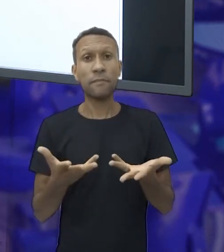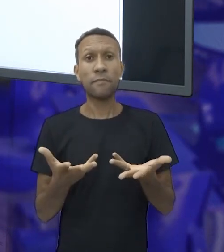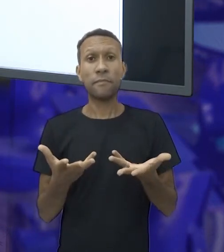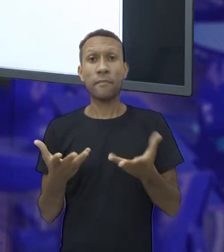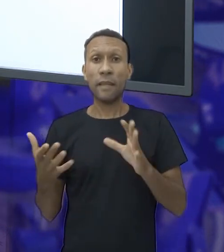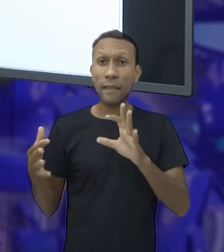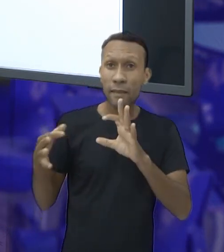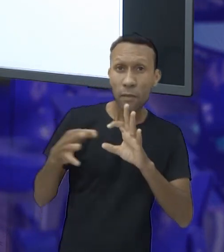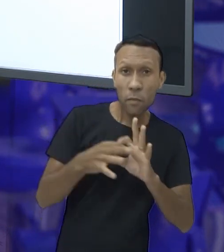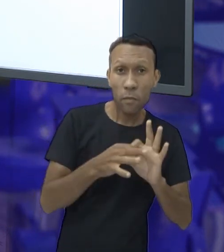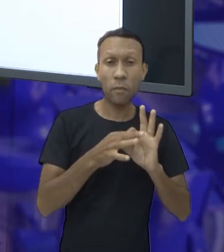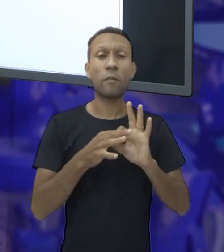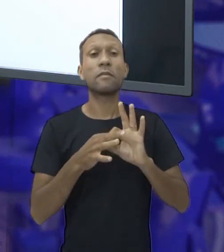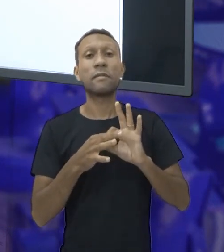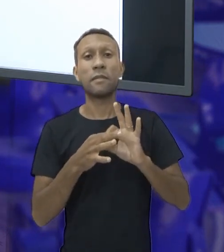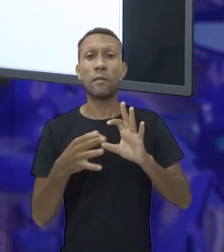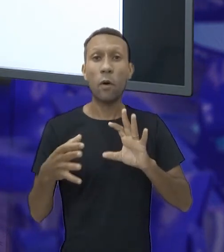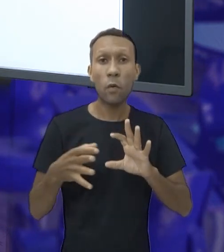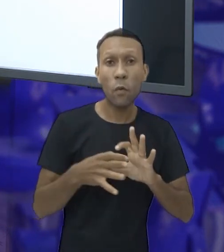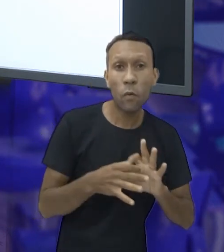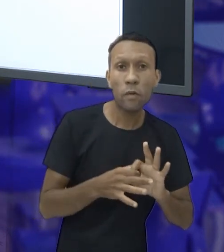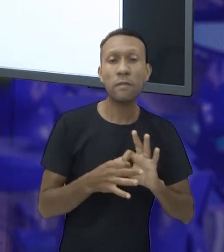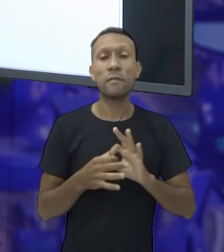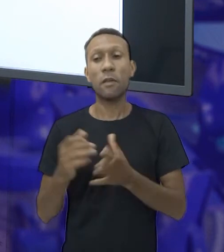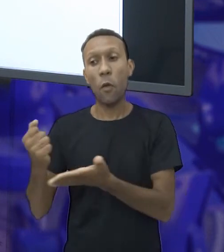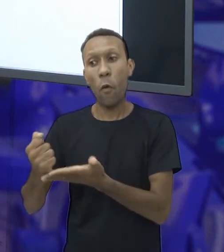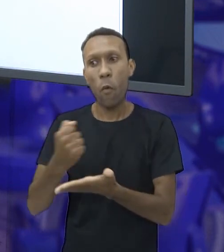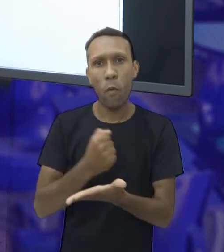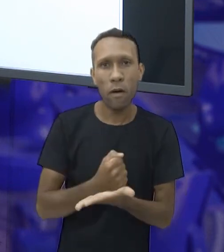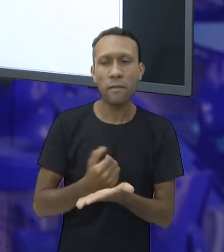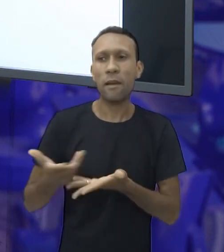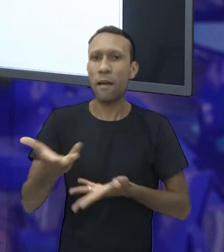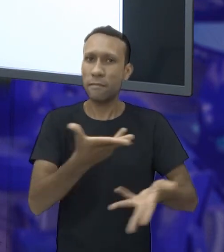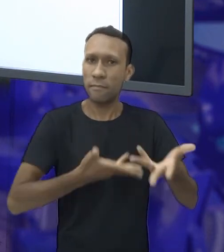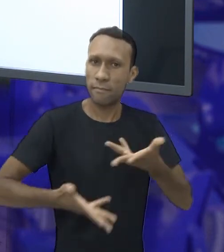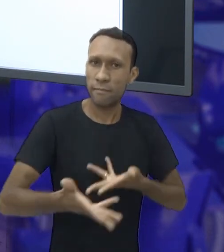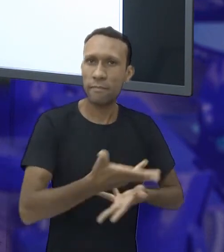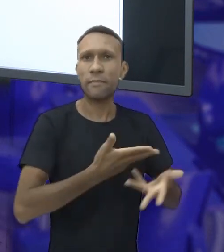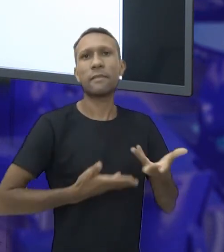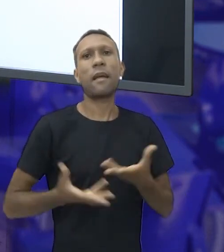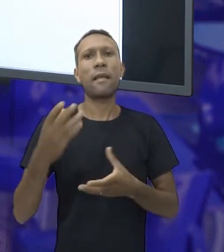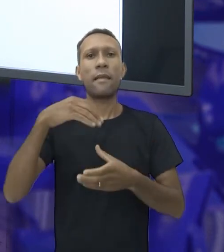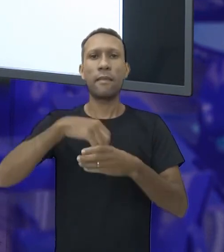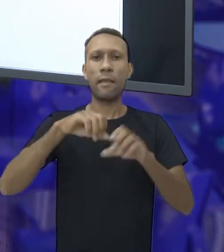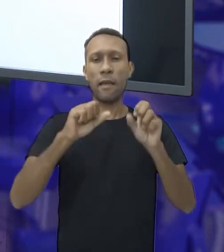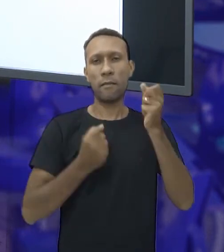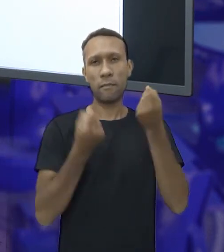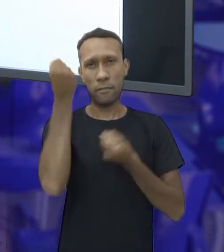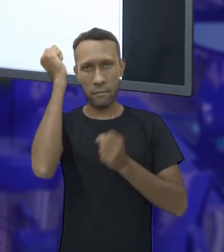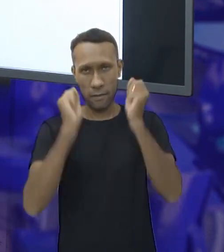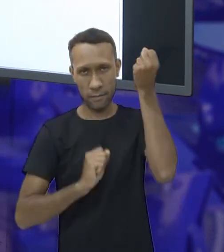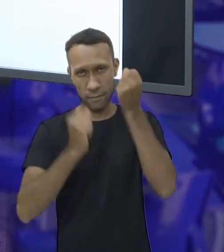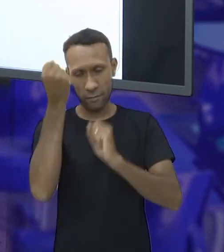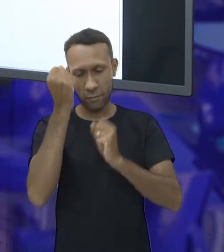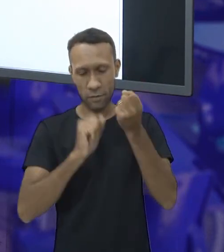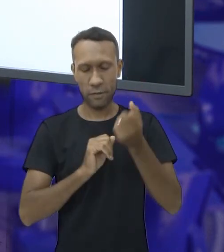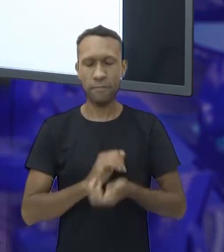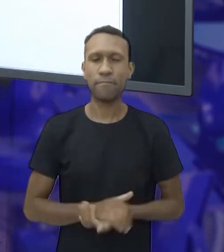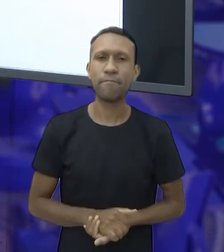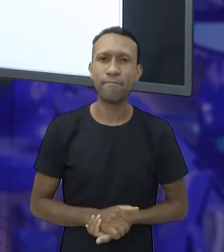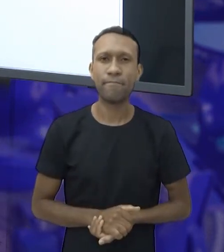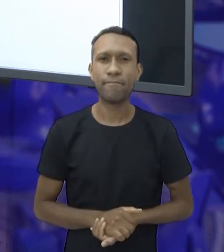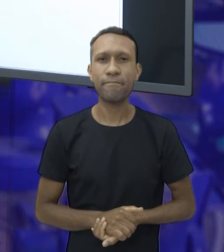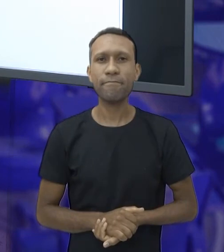industrial, houve uma forte terceirização do processo produtivo e econômico em esfera global. Beleza, galera?